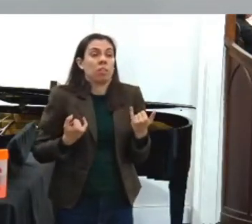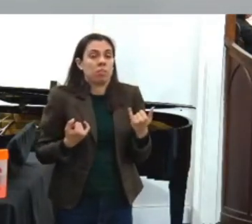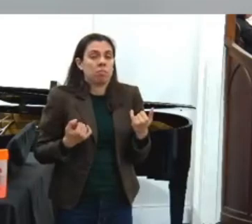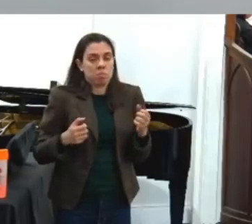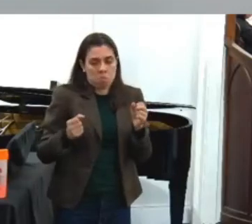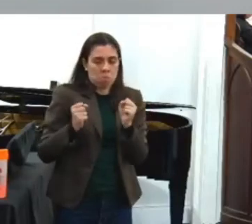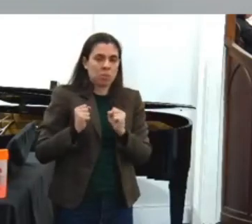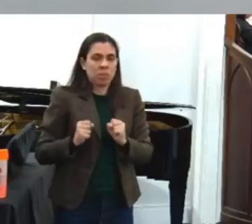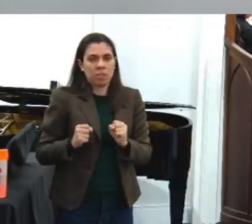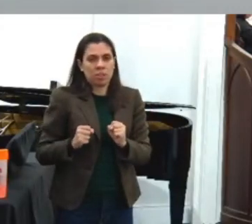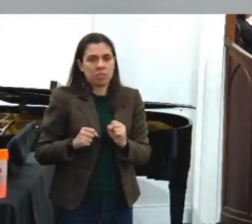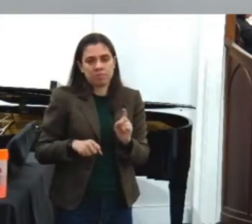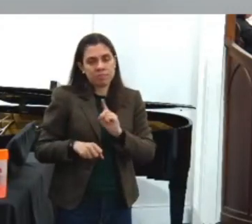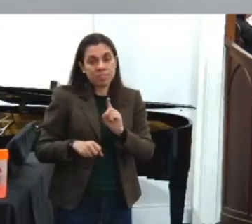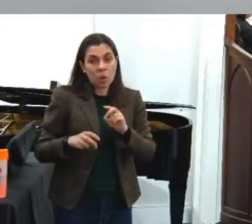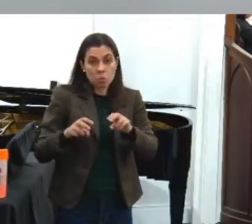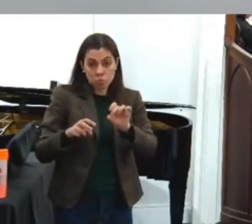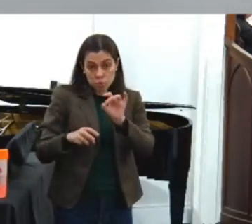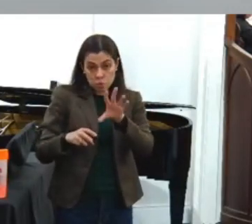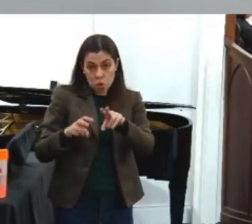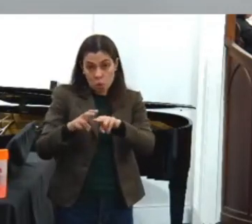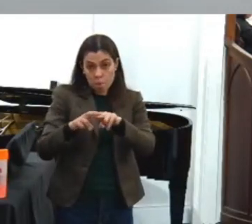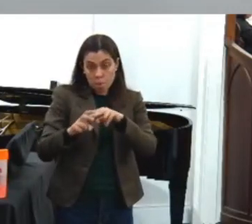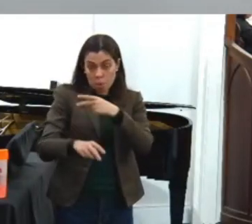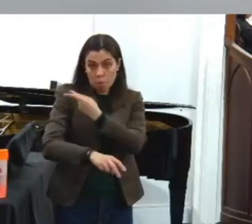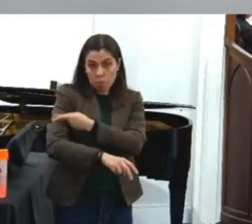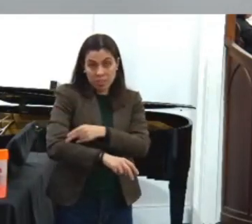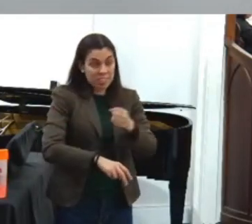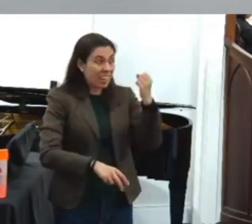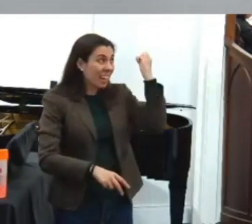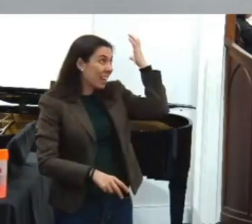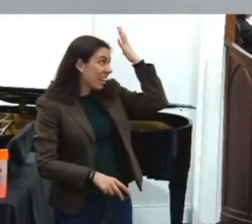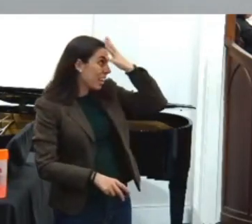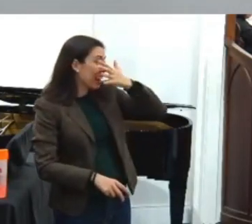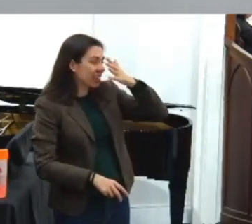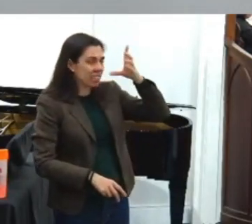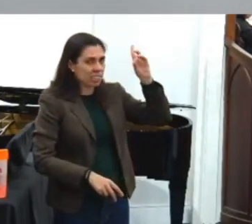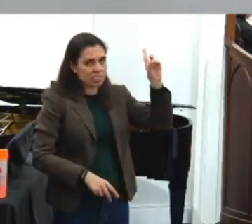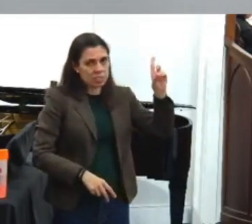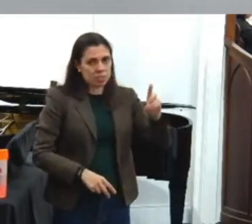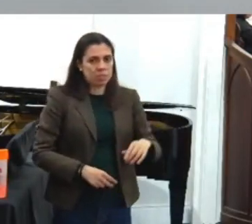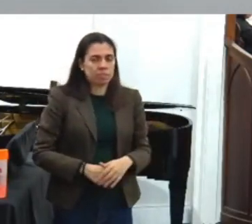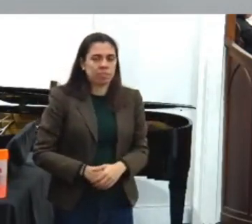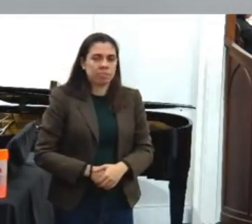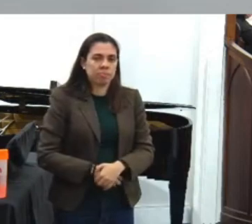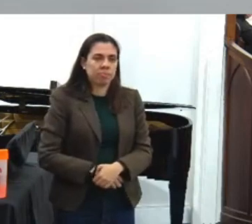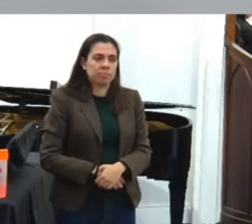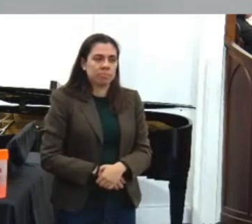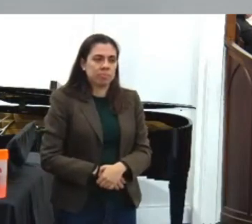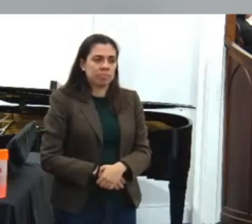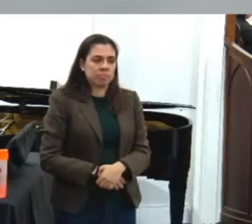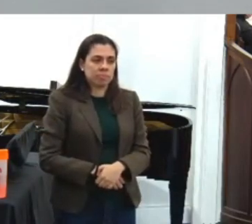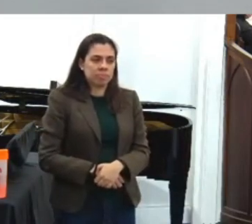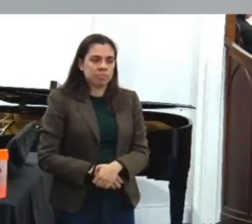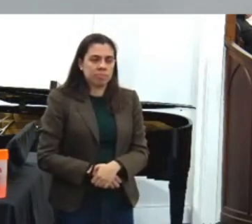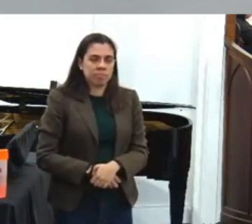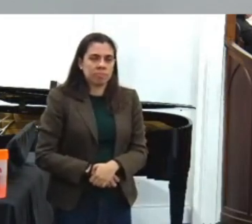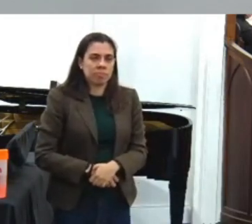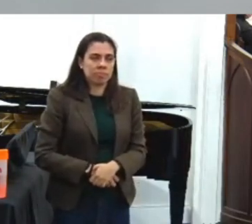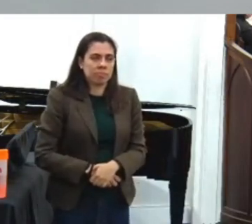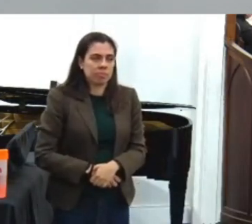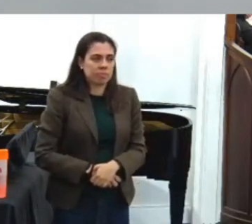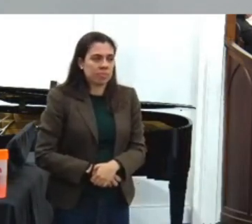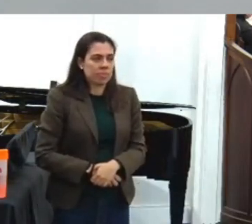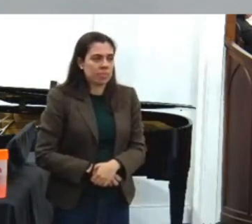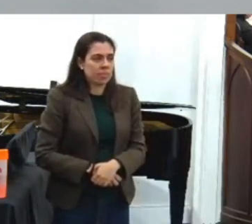é apenas pela graça de Deus que nos tornamos ricos da